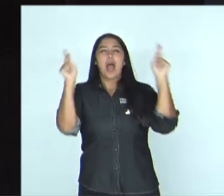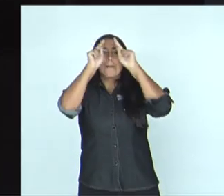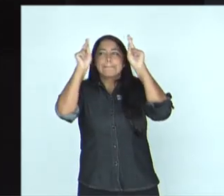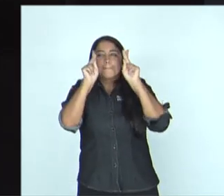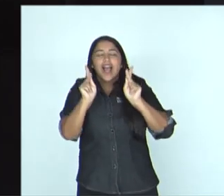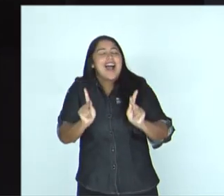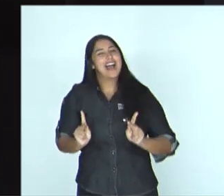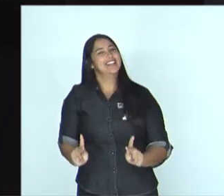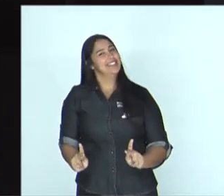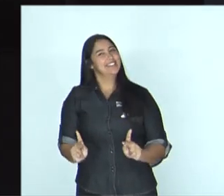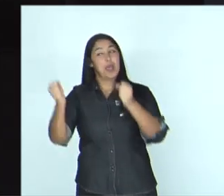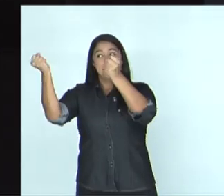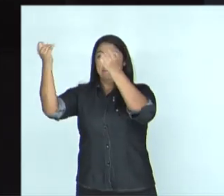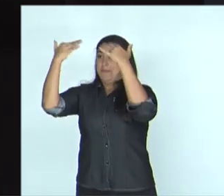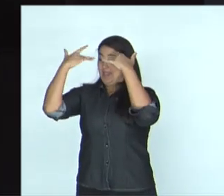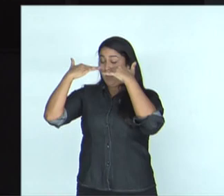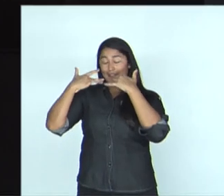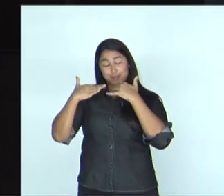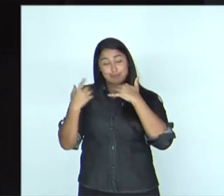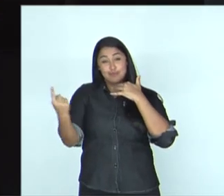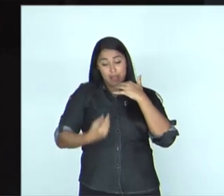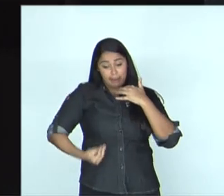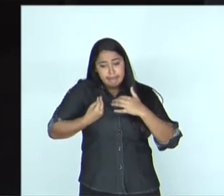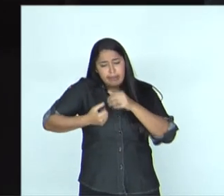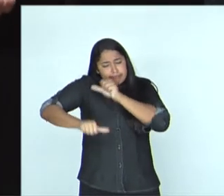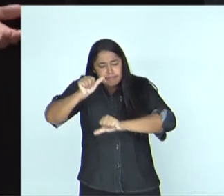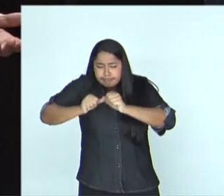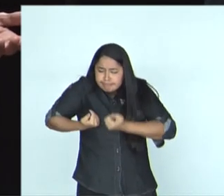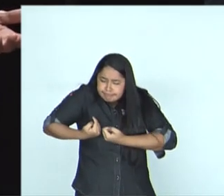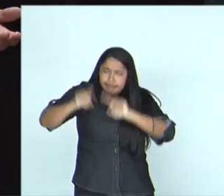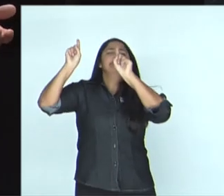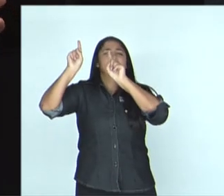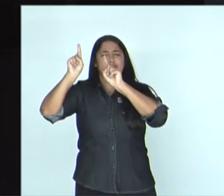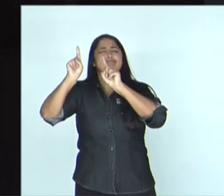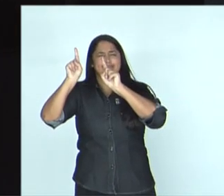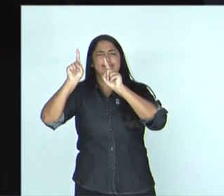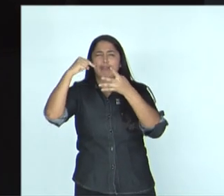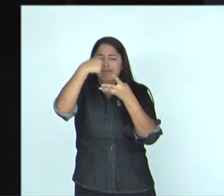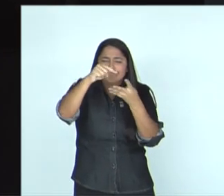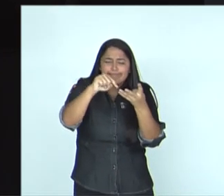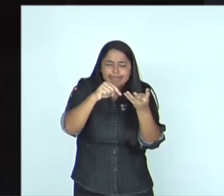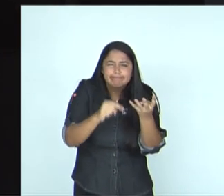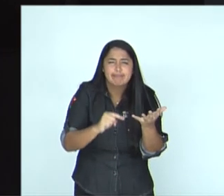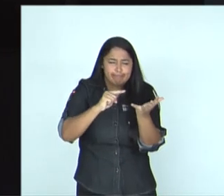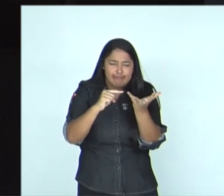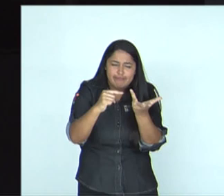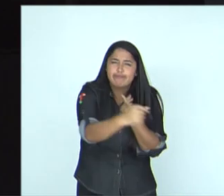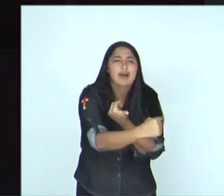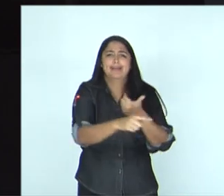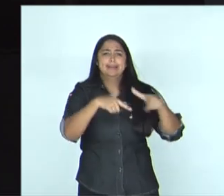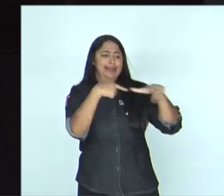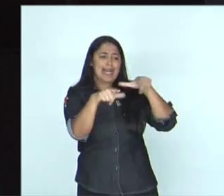de transformação na nossa vida, de portas abertas no nosso trabalho, de bênção nos nossos